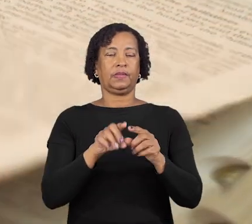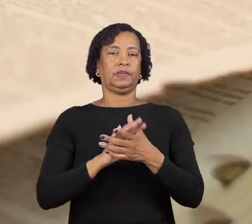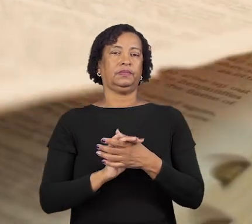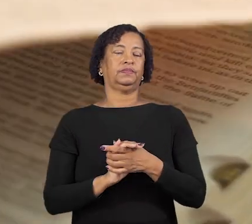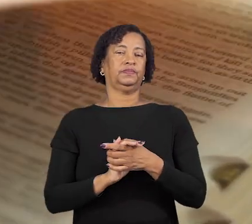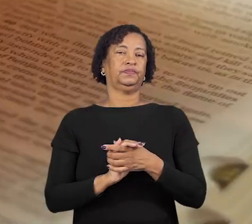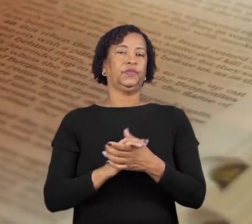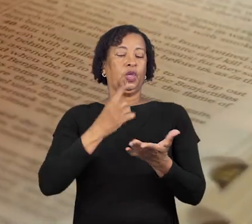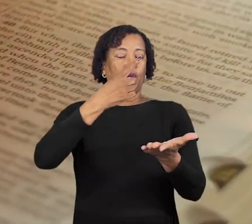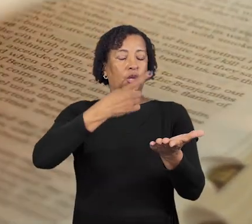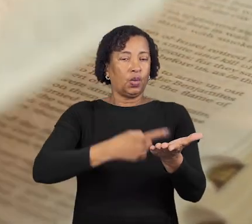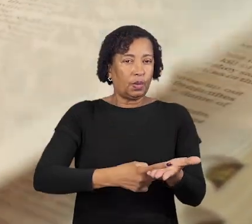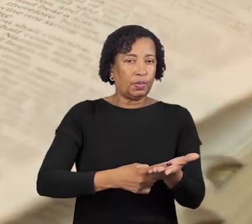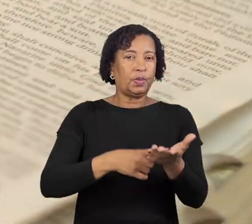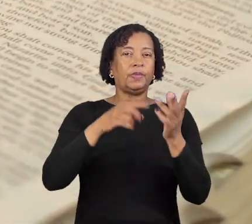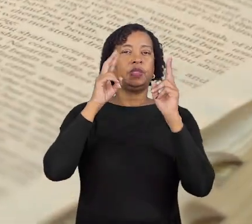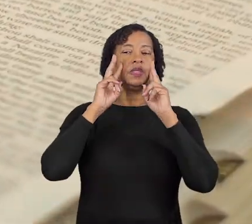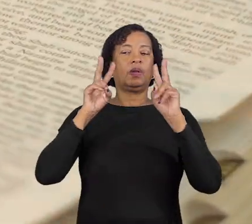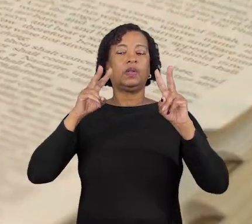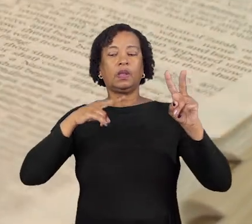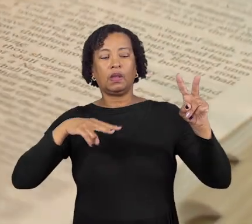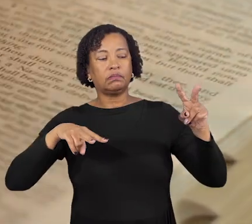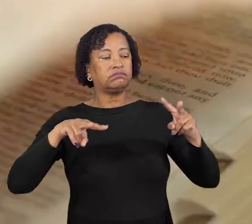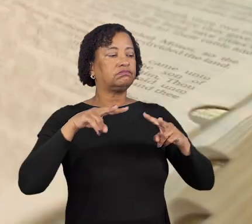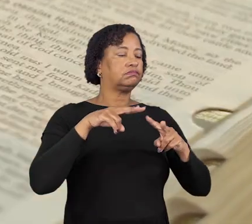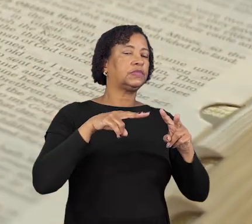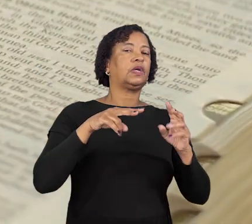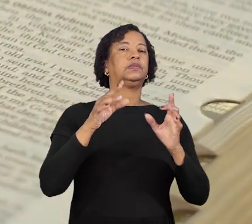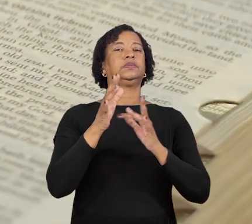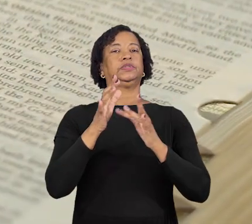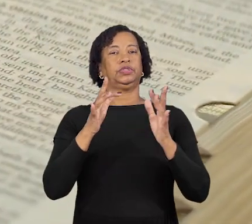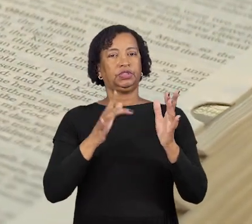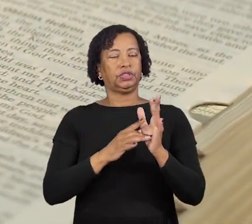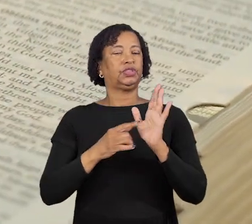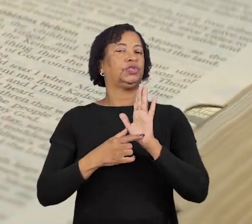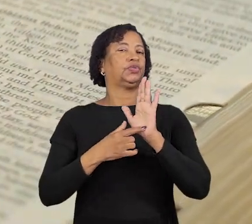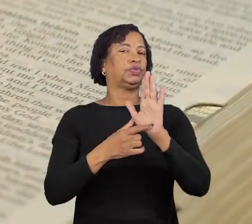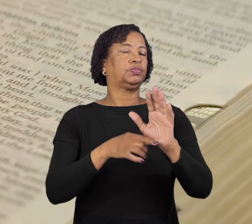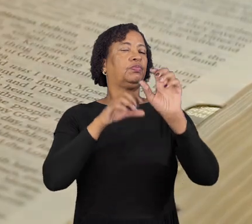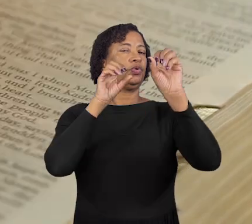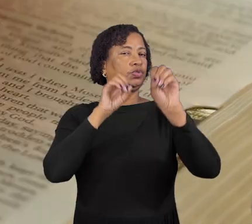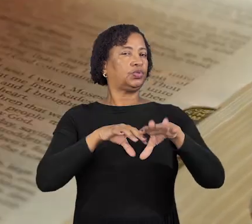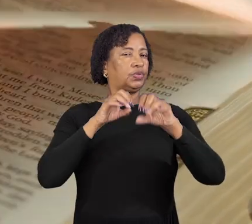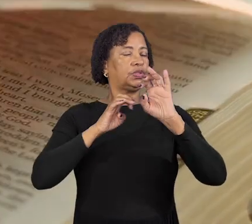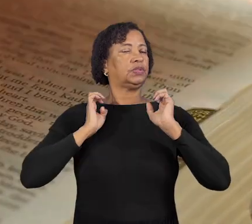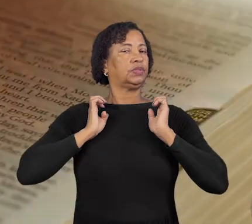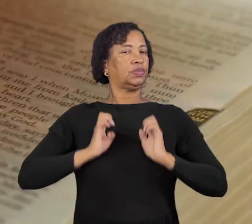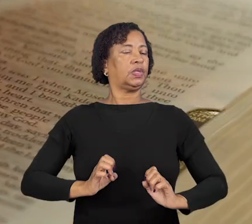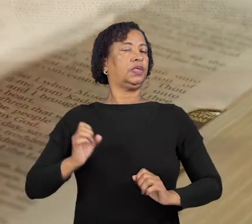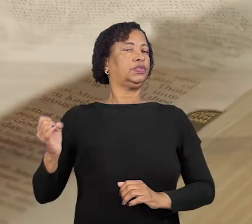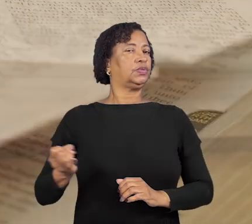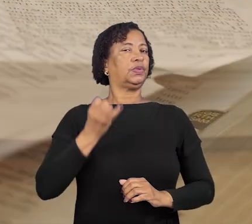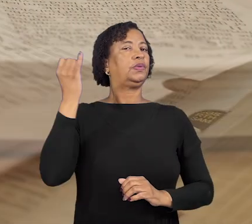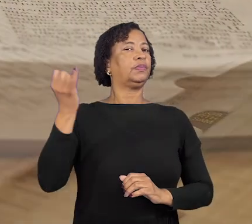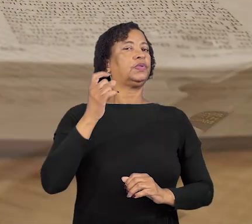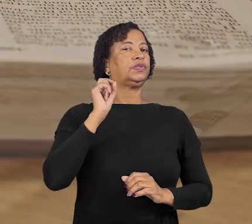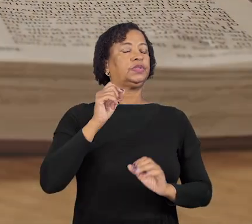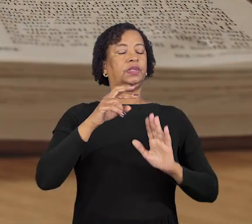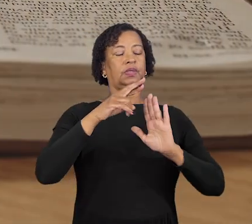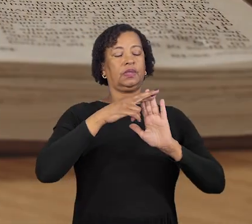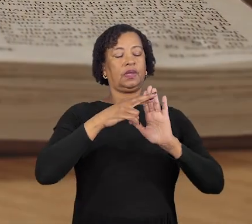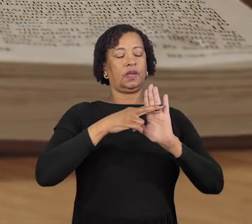atenção. Comprometam-se a olhar ao redor. É aí que Jesus traz um ensino ético de grande importância chamado de